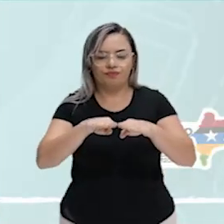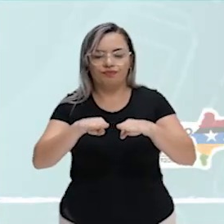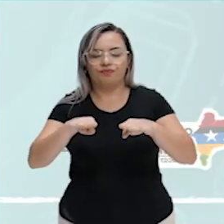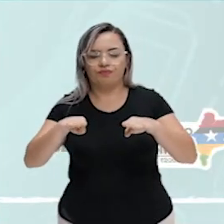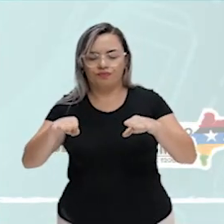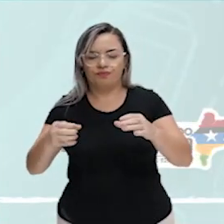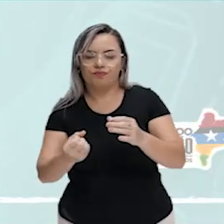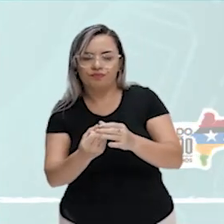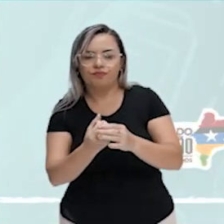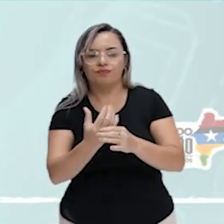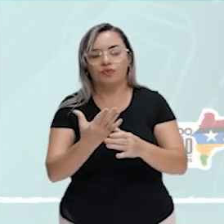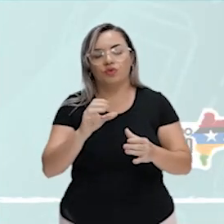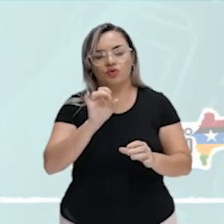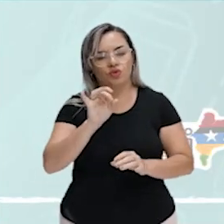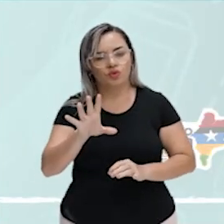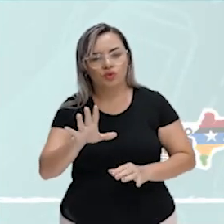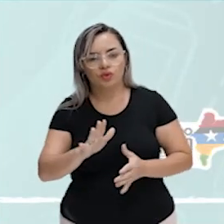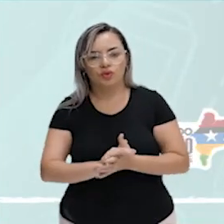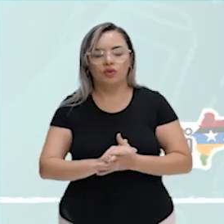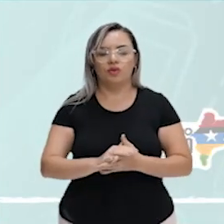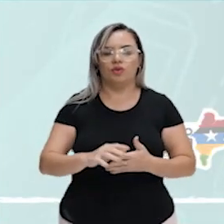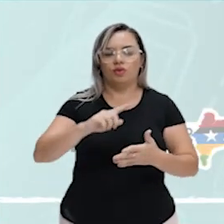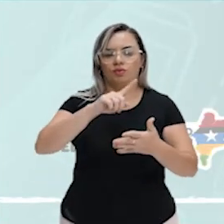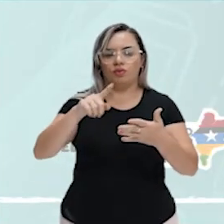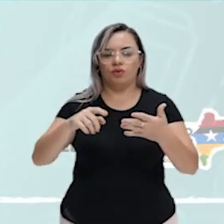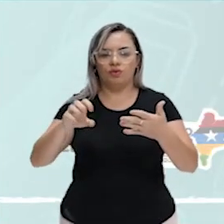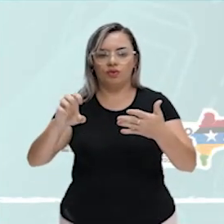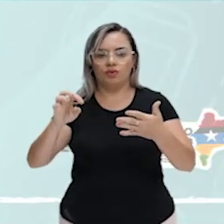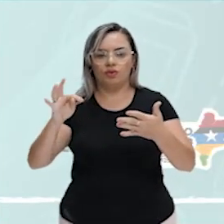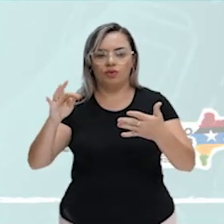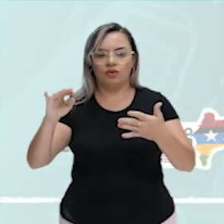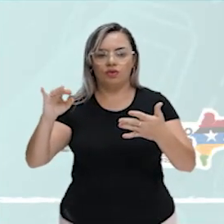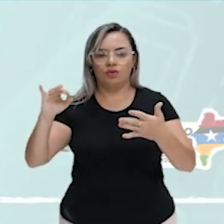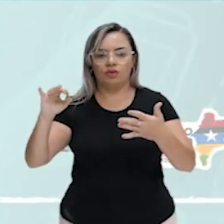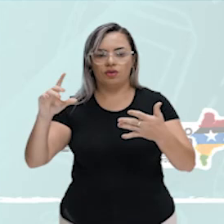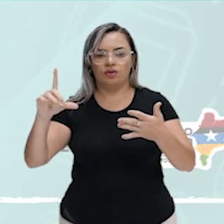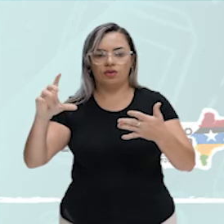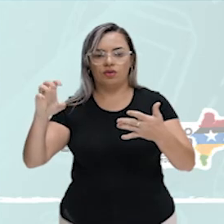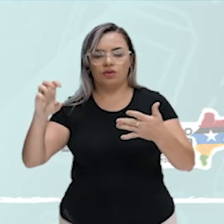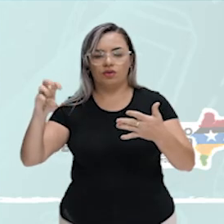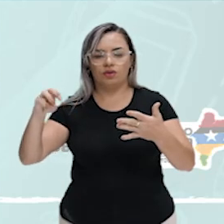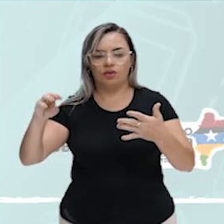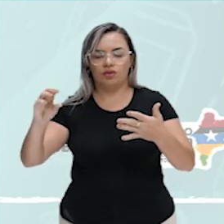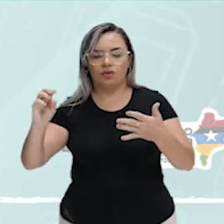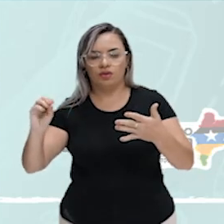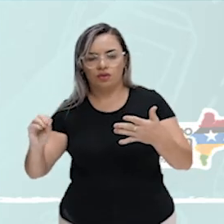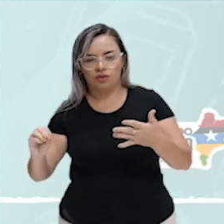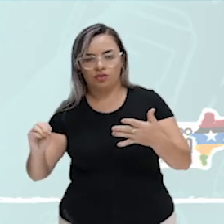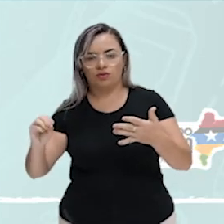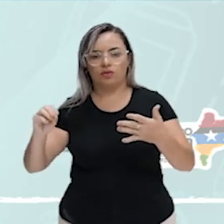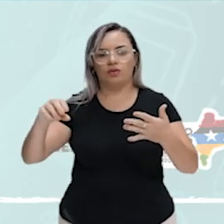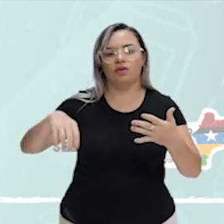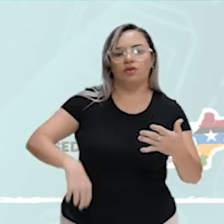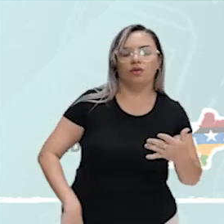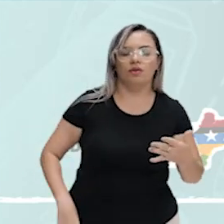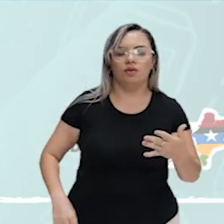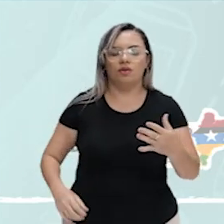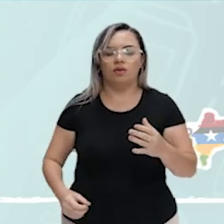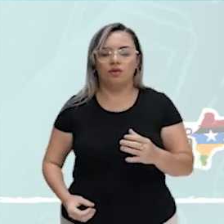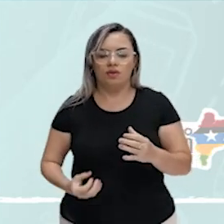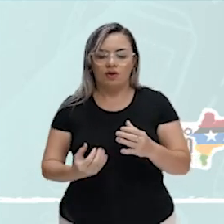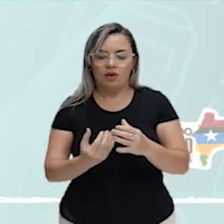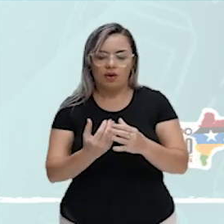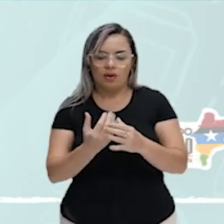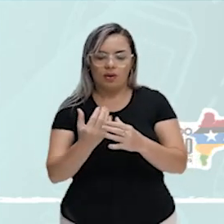E por último, o gás etileno, um gás muito utilizado para amadurecimento de frutos. Na Ceasa, né, por